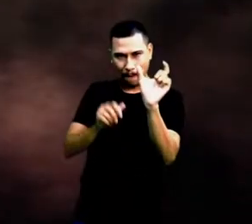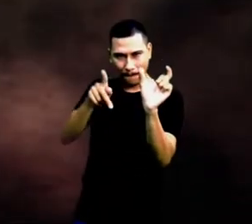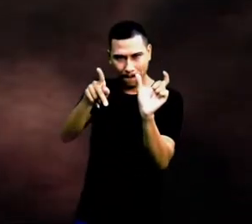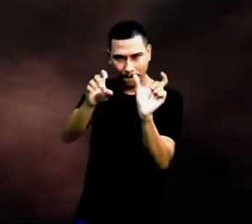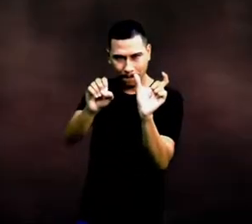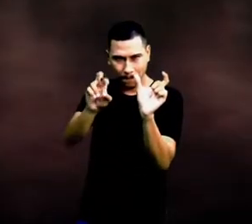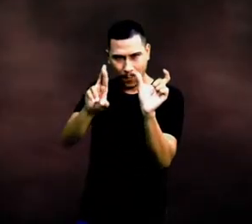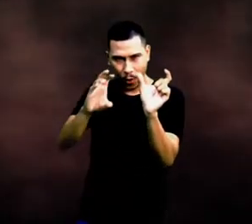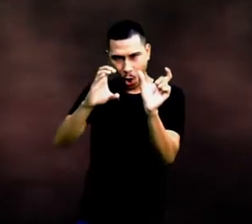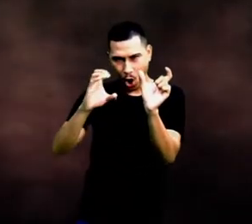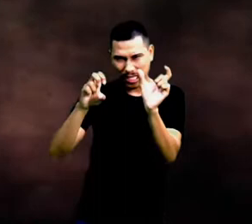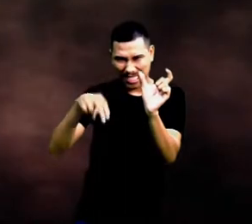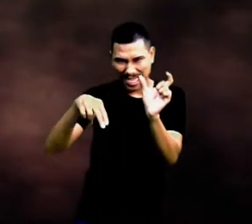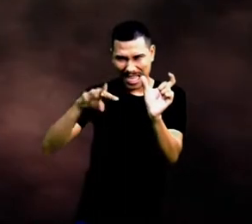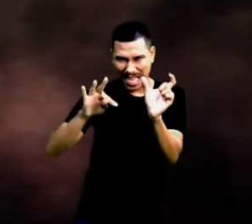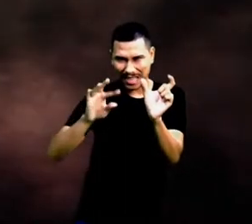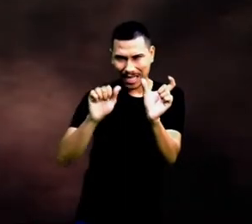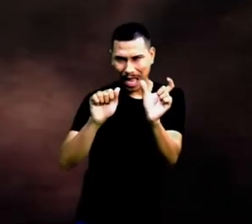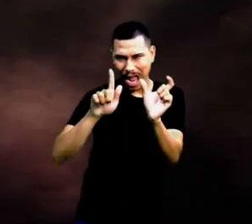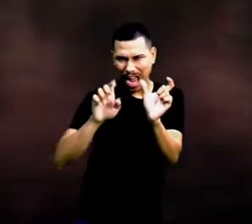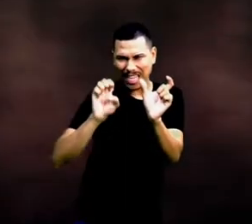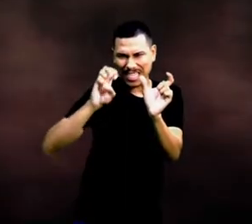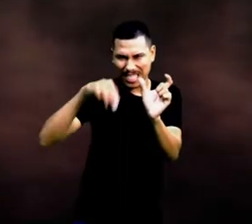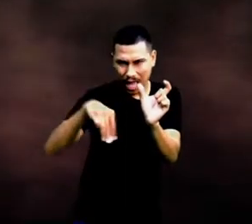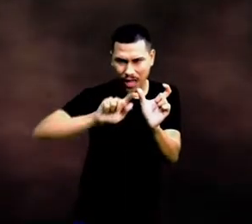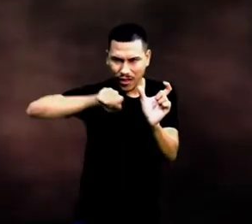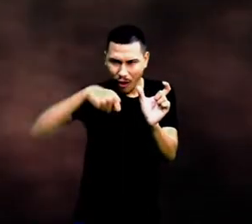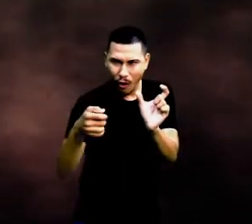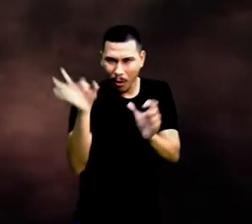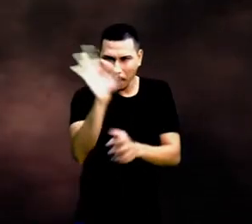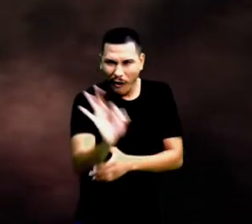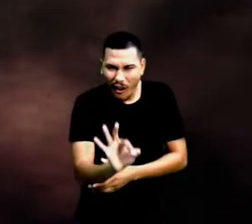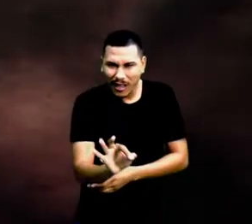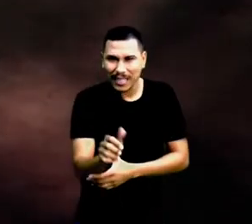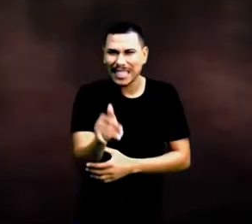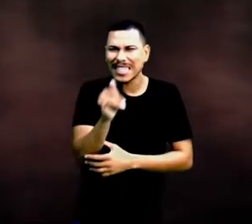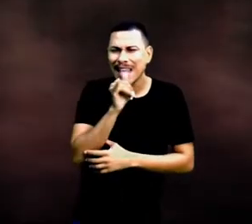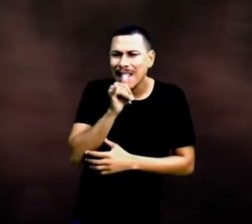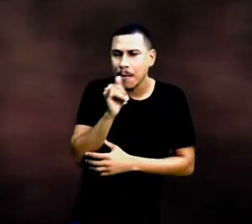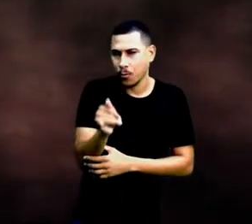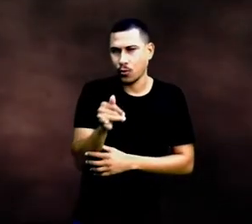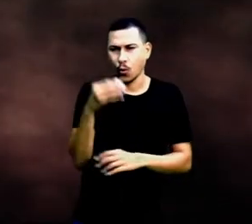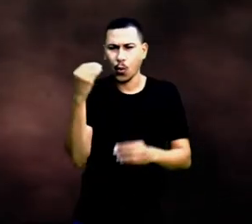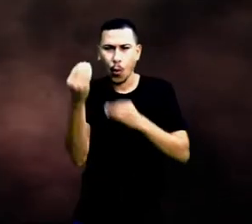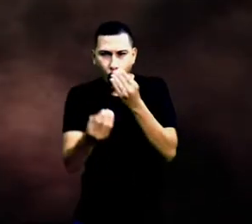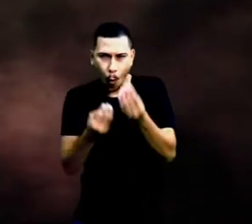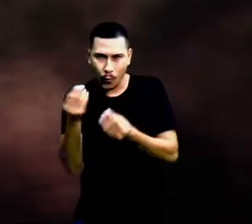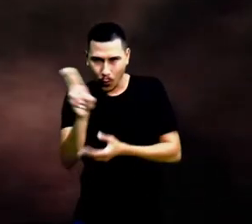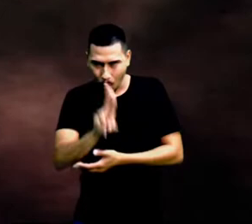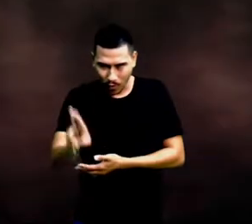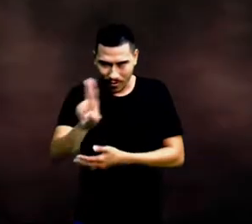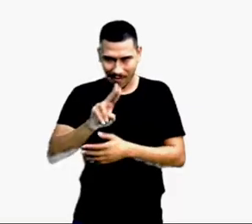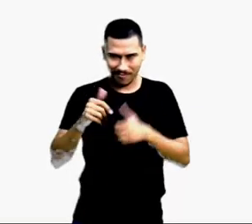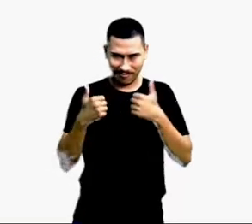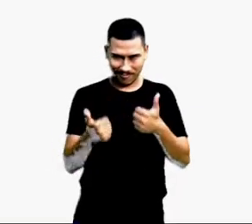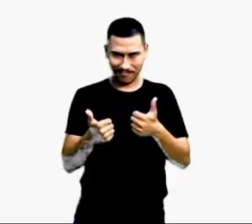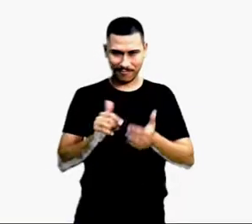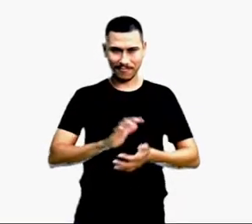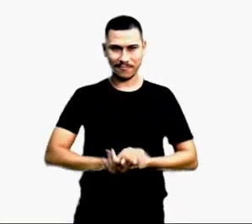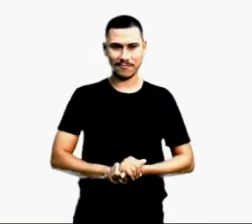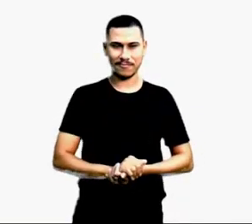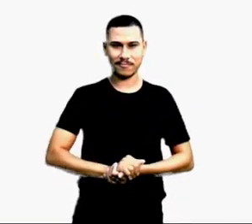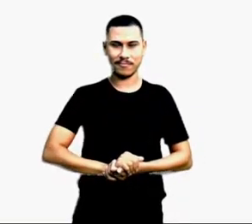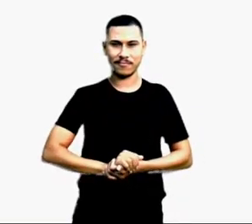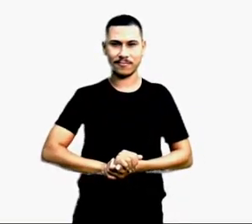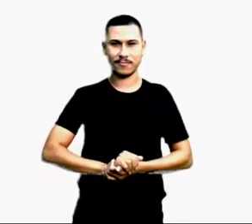Porcentagem. Olha aí. Vamos ver outros exemplos como utilizar este símbolo? Vamos lá.